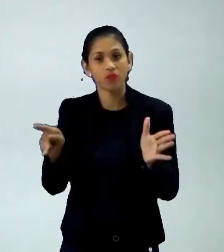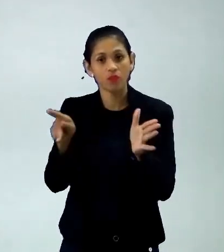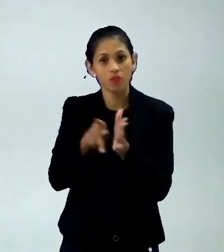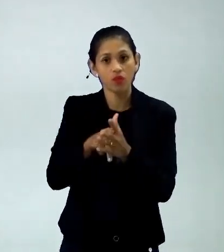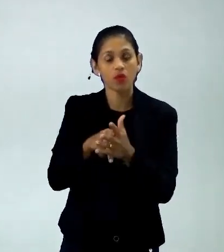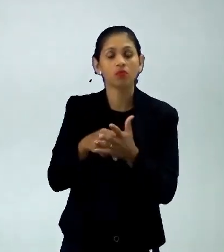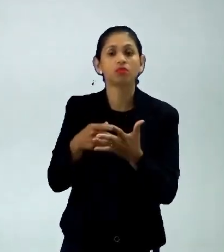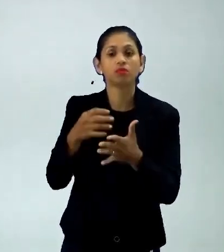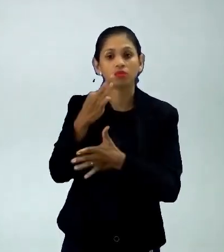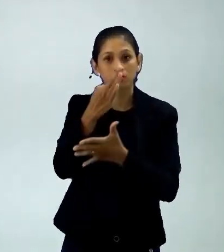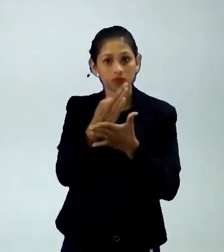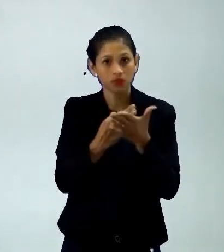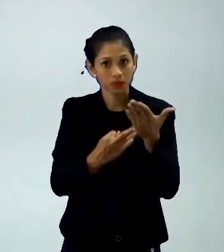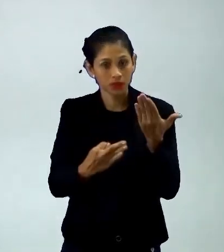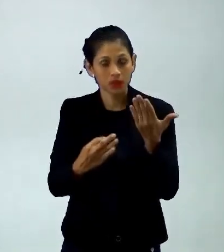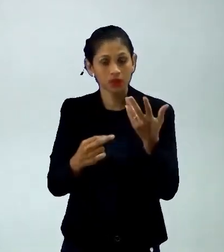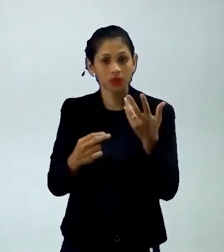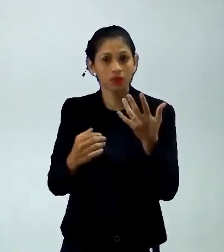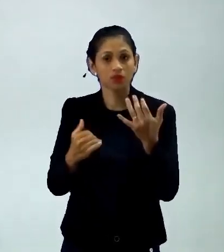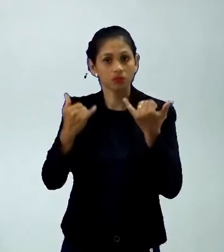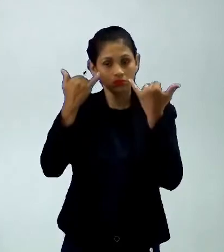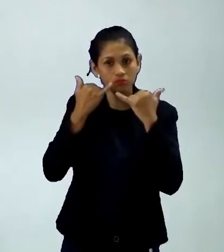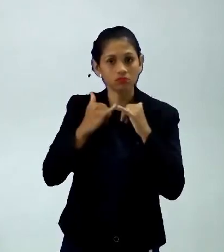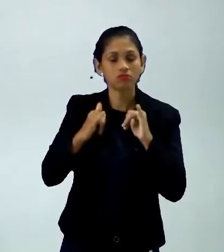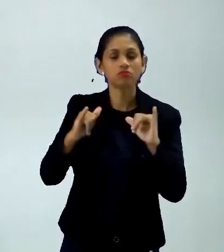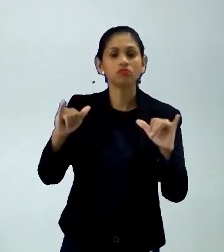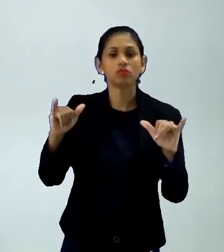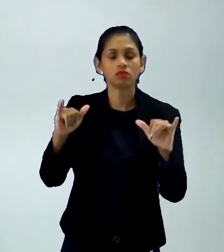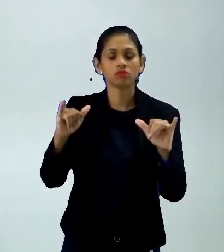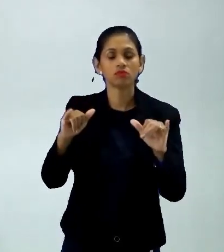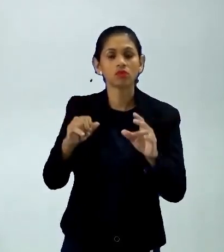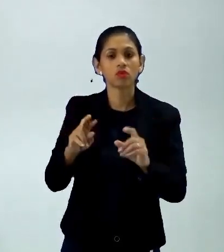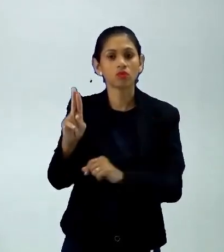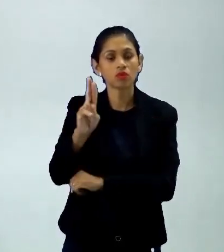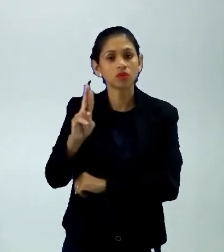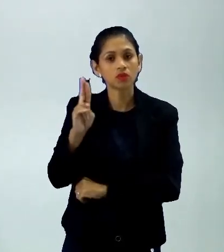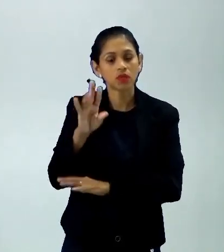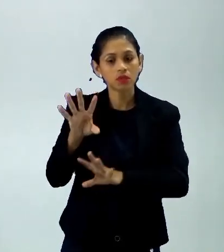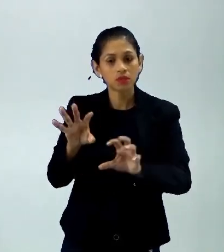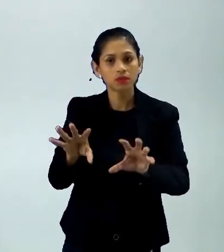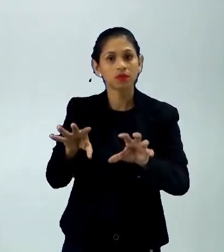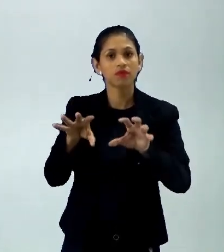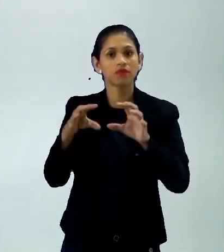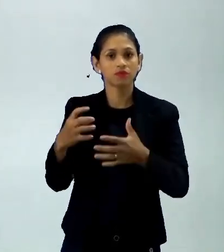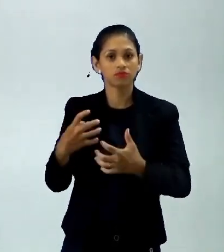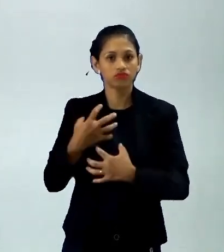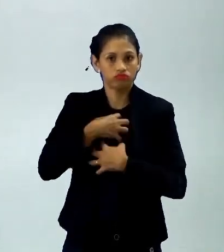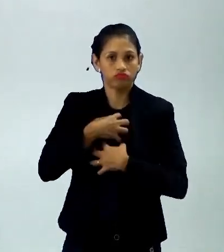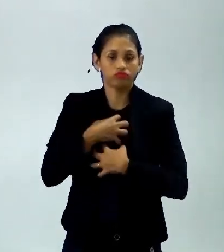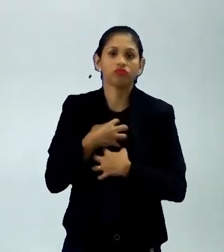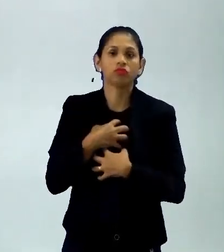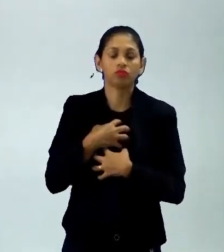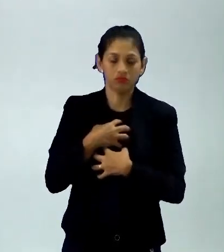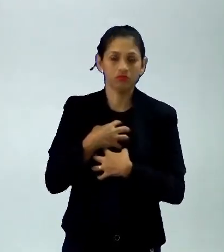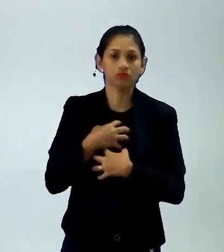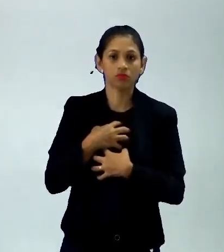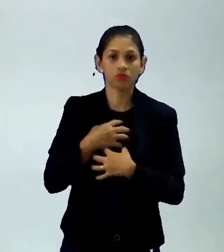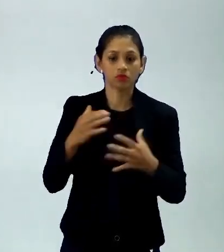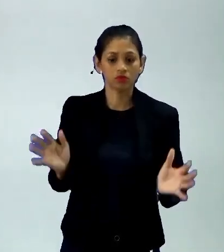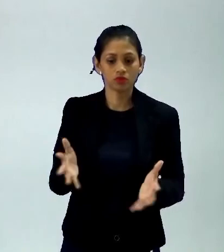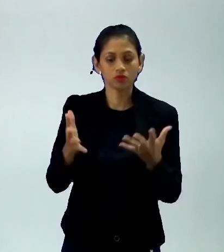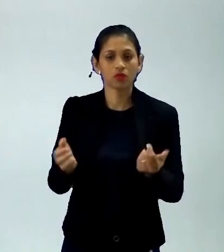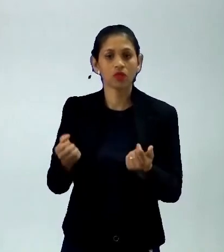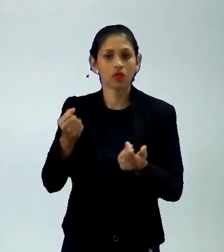elementos que usam, né, de efeitos de sentido para o leitor ser convencido daquele